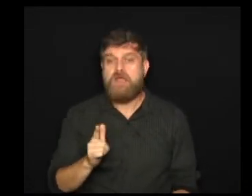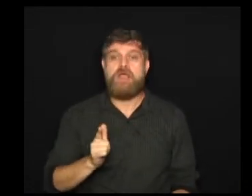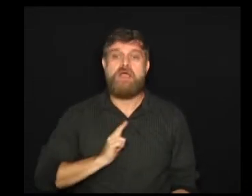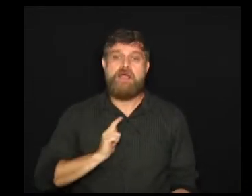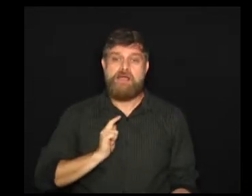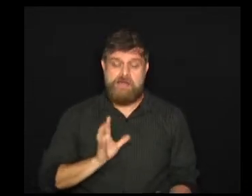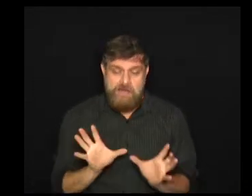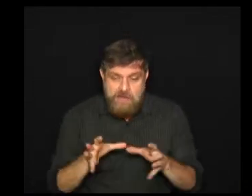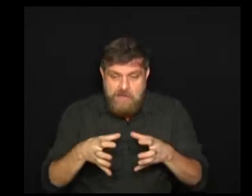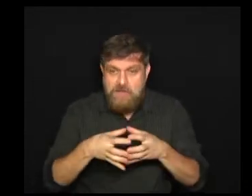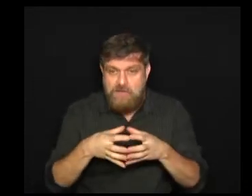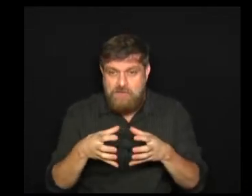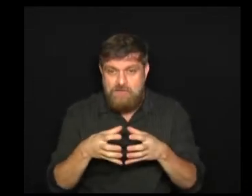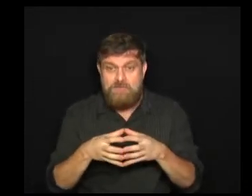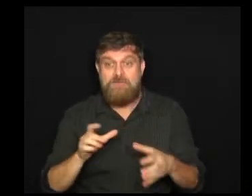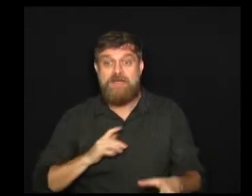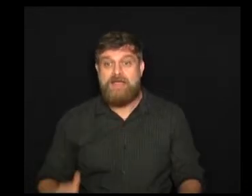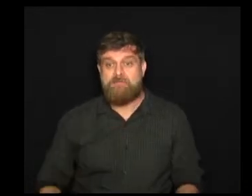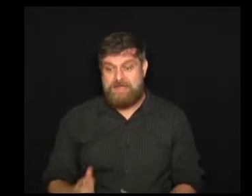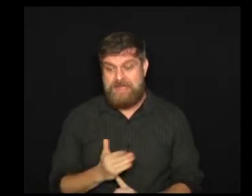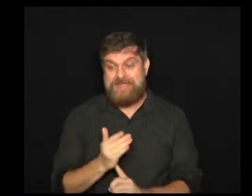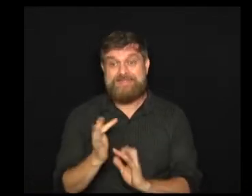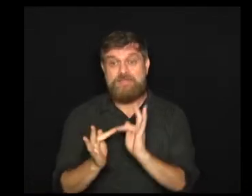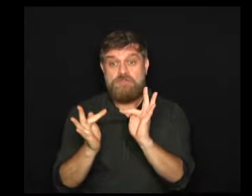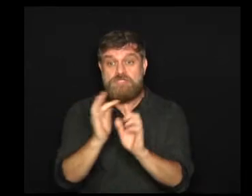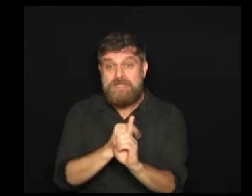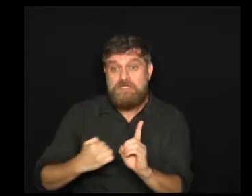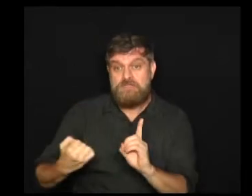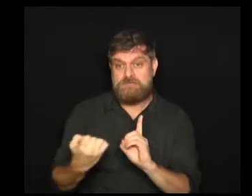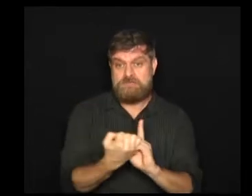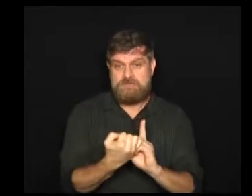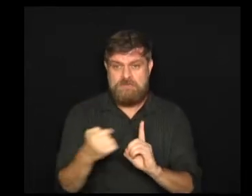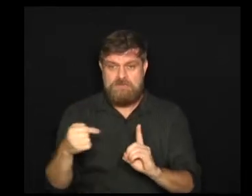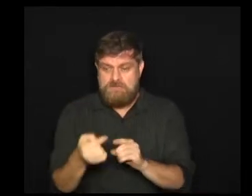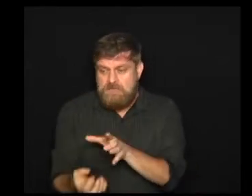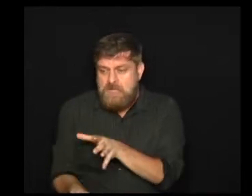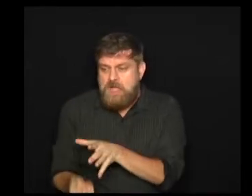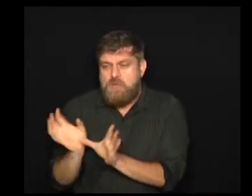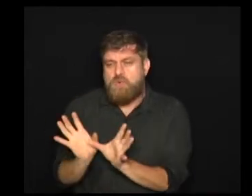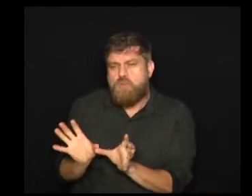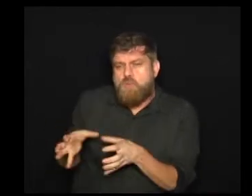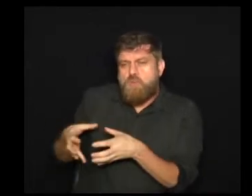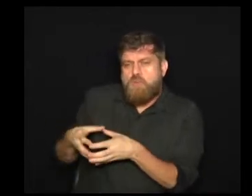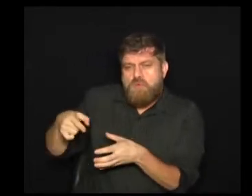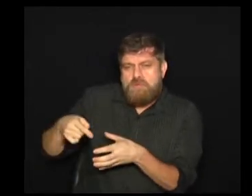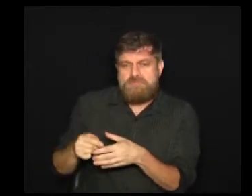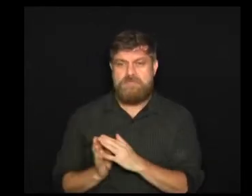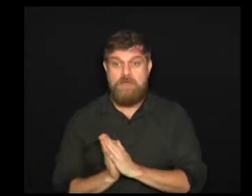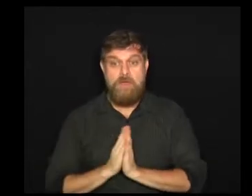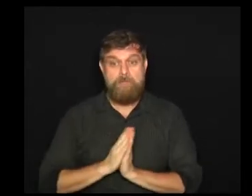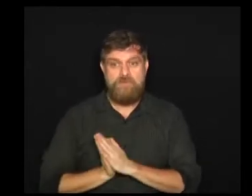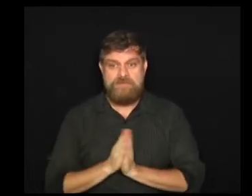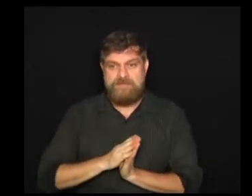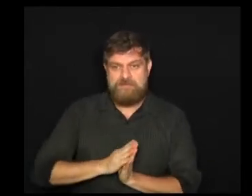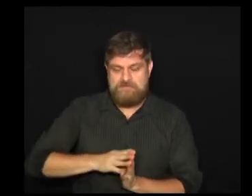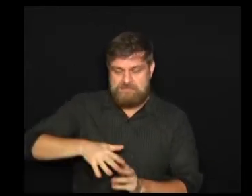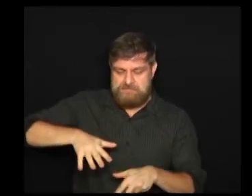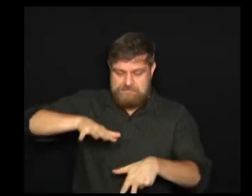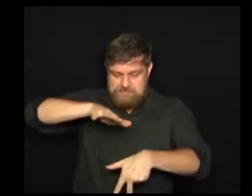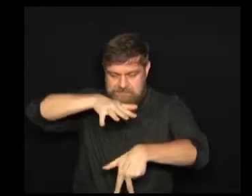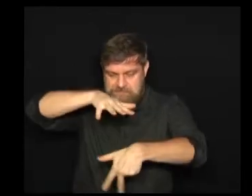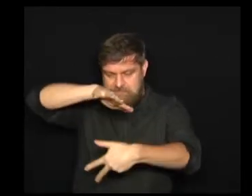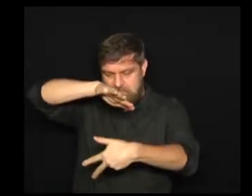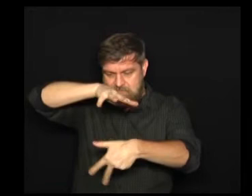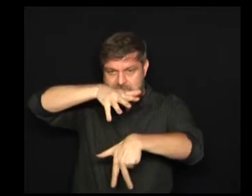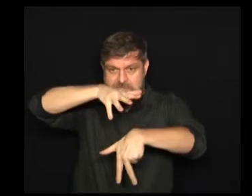Inclusão na Diversão é uma tecnologia social. Nós criamos essa turminha, elas são bonecos fantoches, né, que